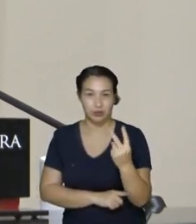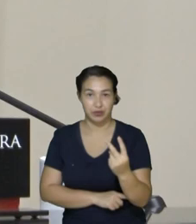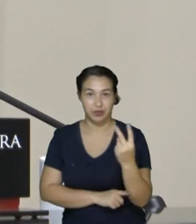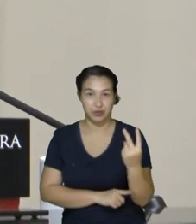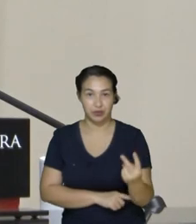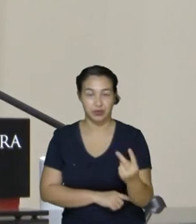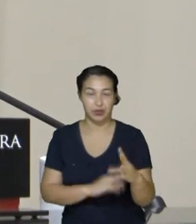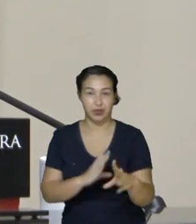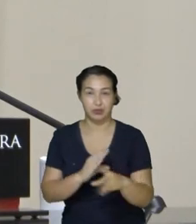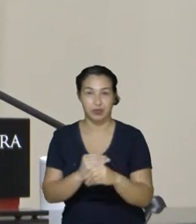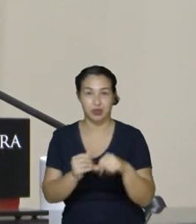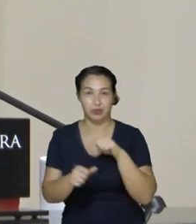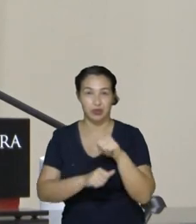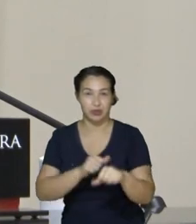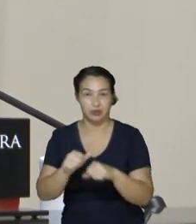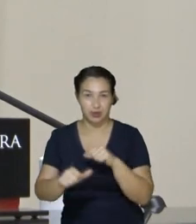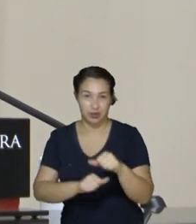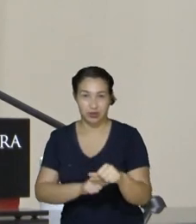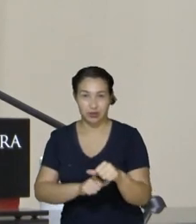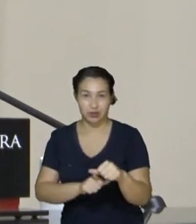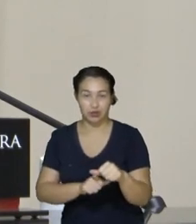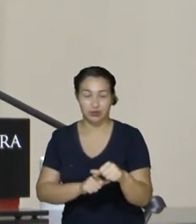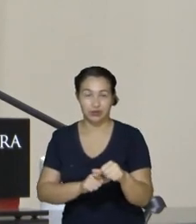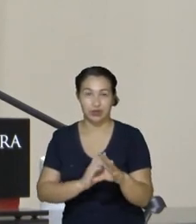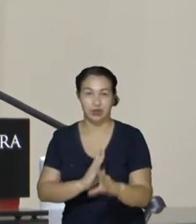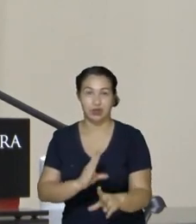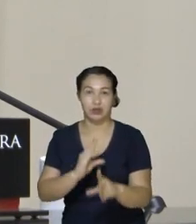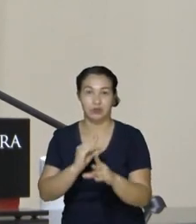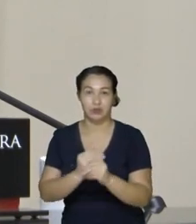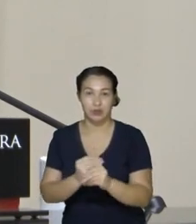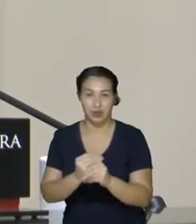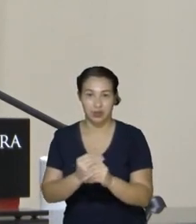emenda modificativa e emenda